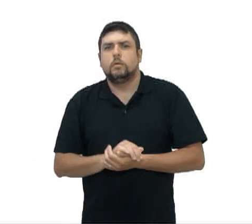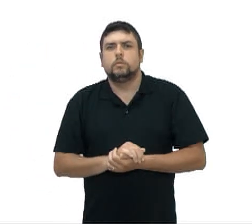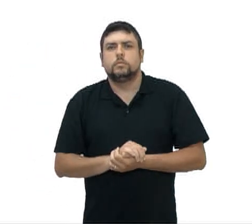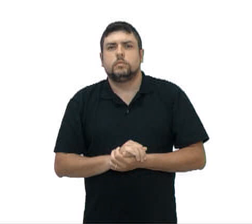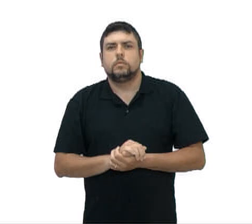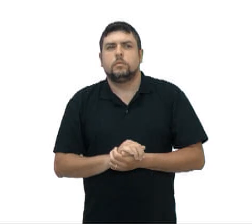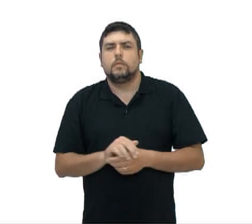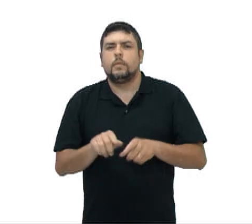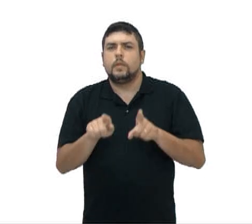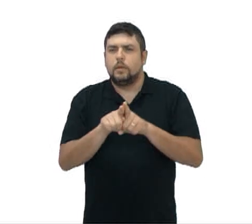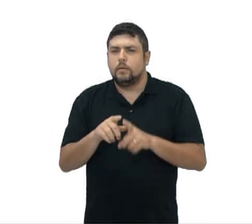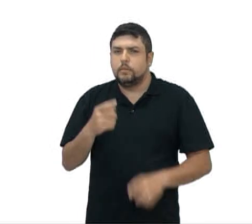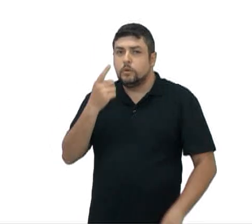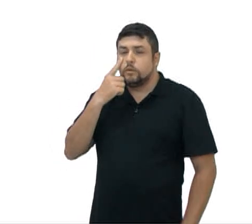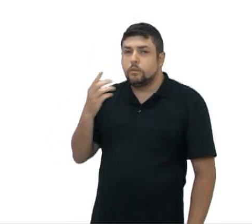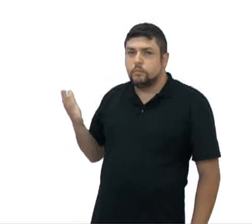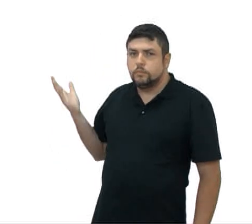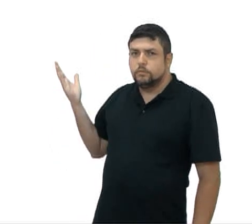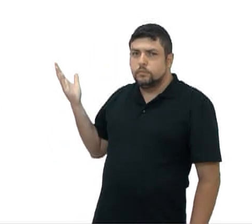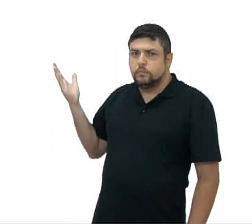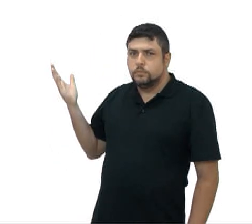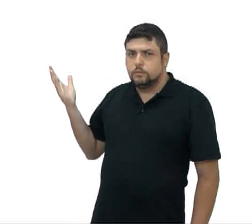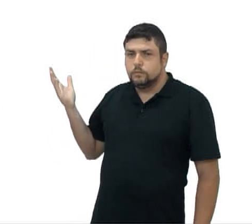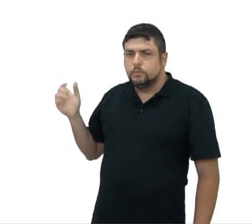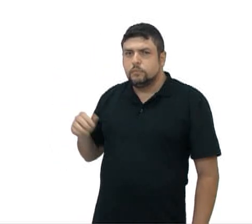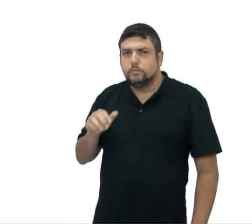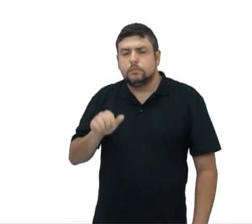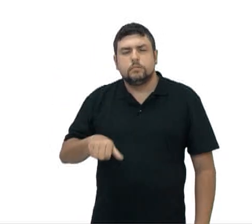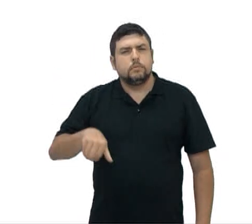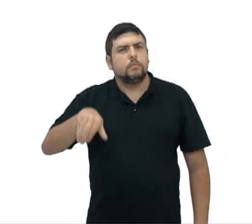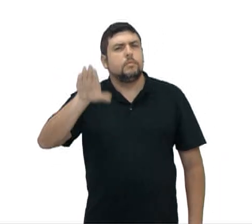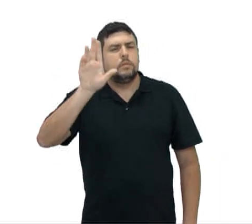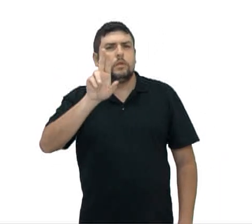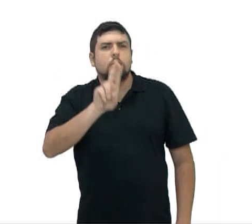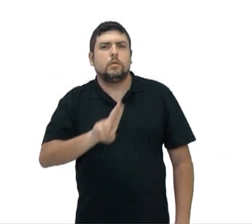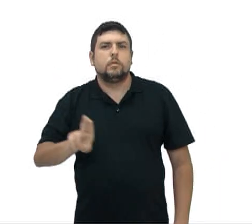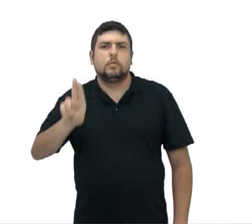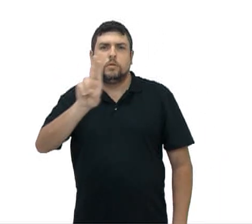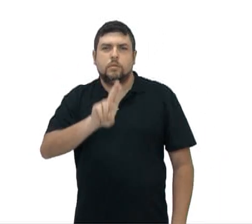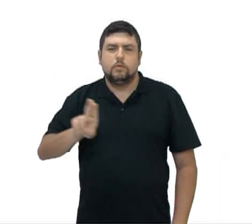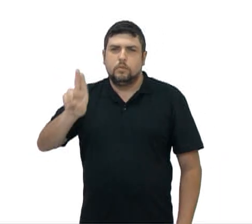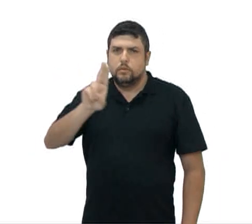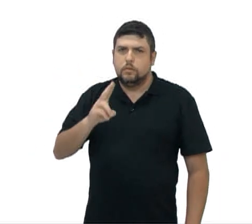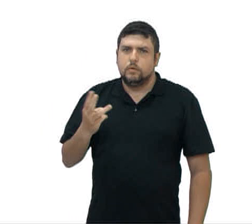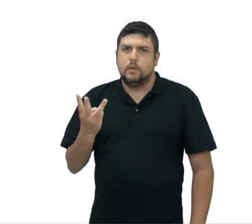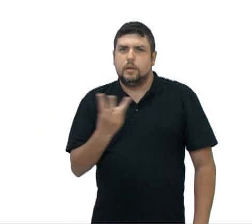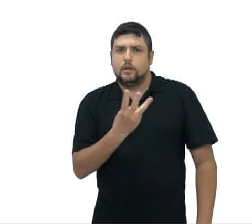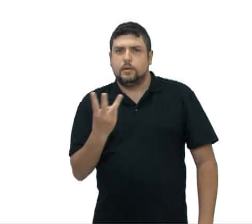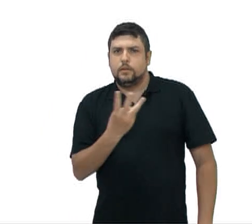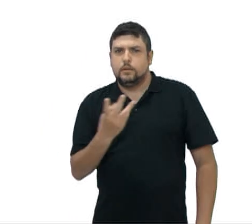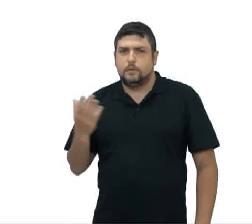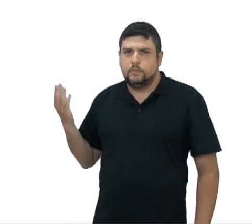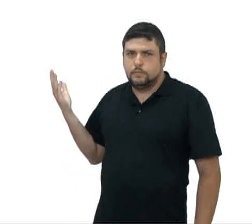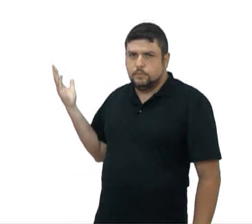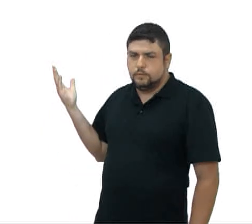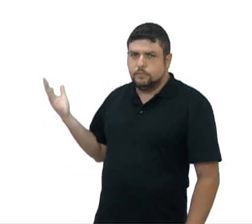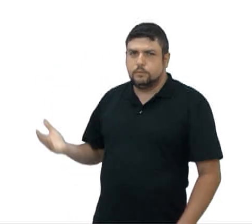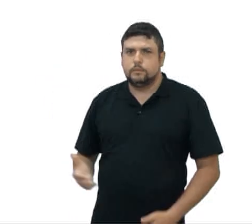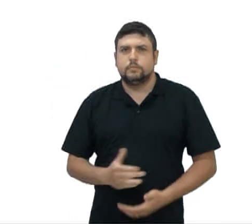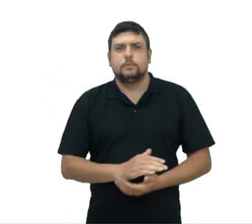3 exemplos ali, os mais comuns. O quadrado, o triângulo e o hexágono regular,